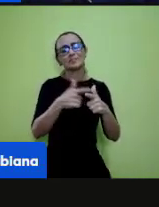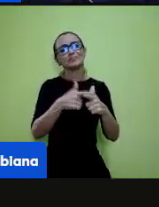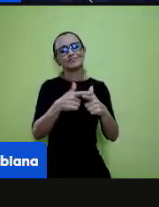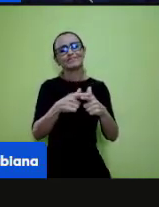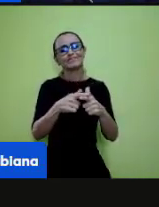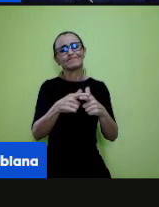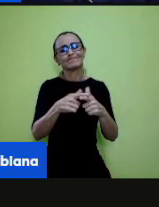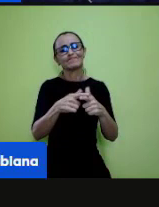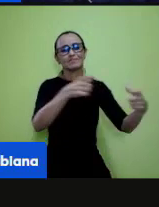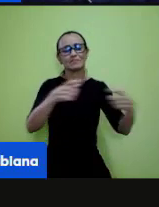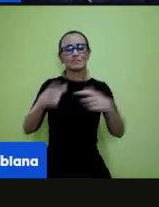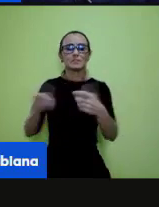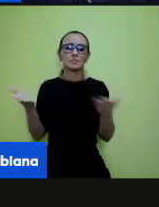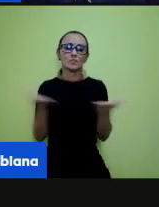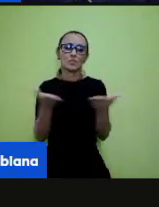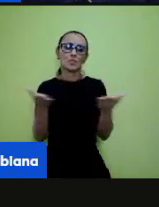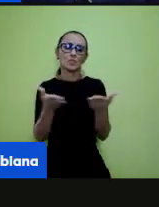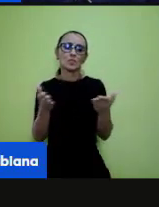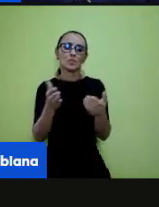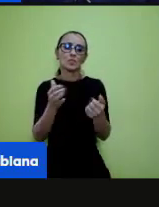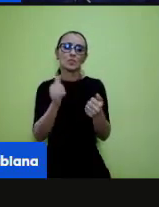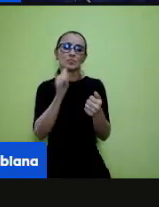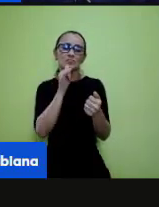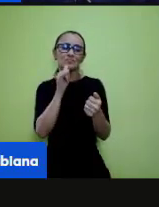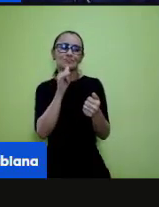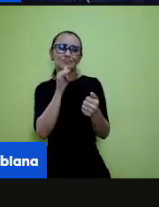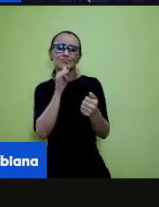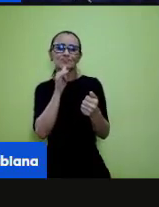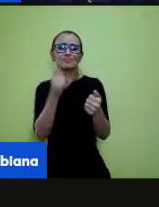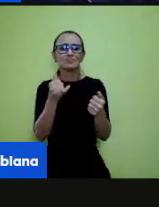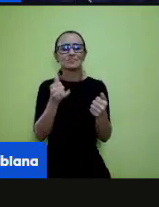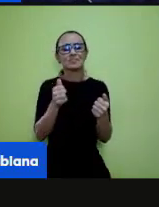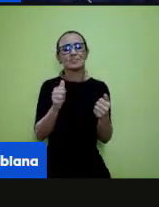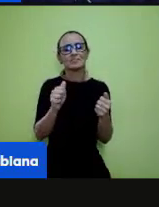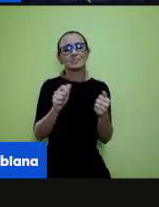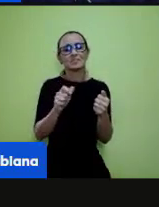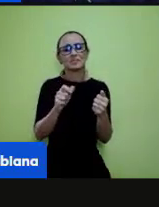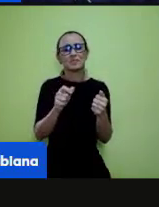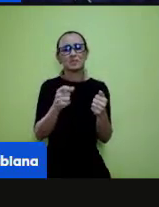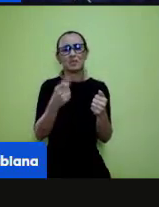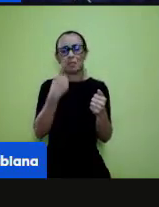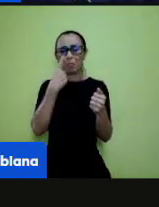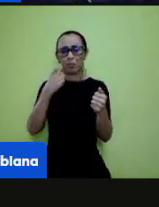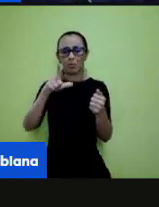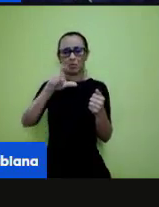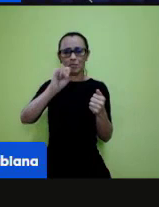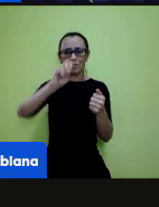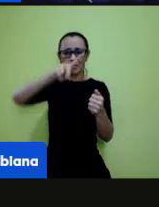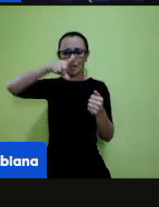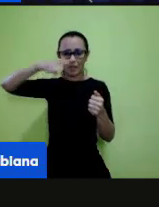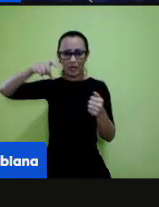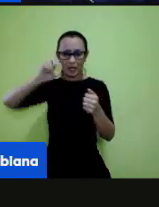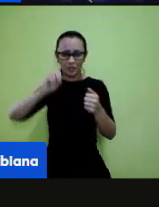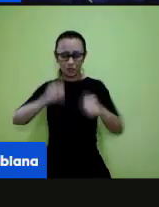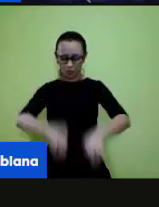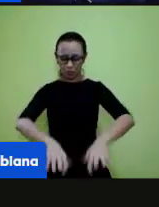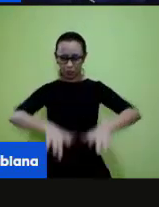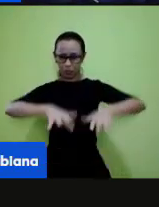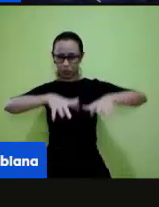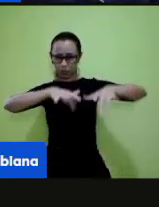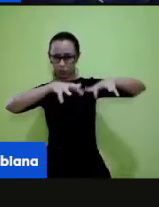sólidos, que hoje nós temos a industrialização, onde o lixo, os resíduos sólidos, eles para nós